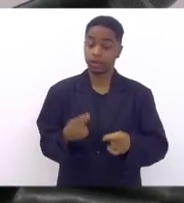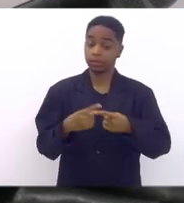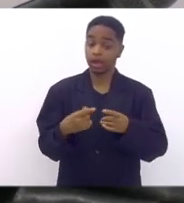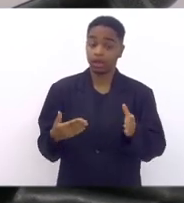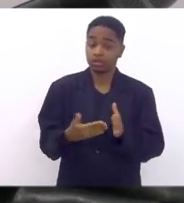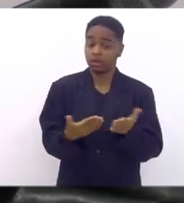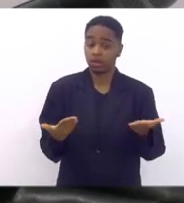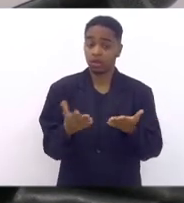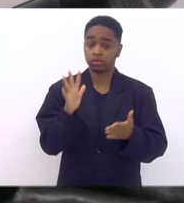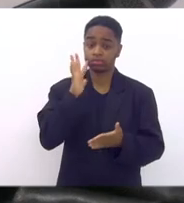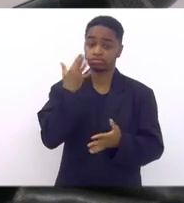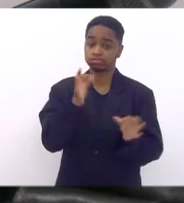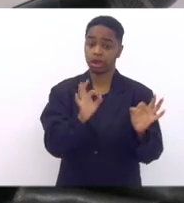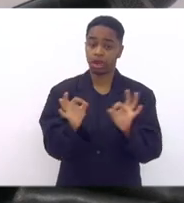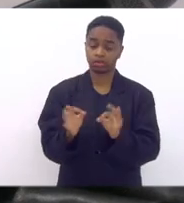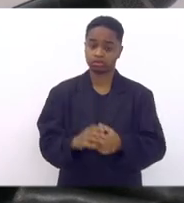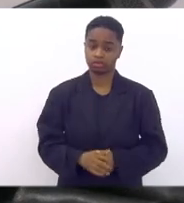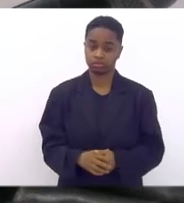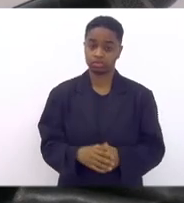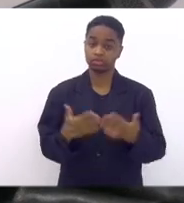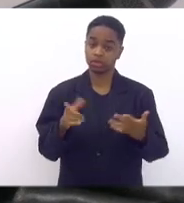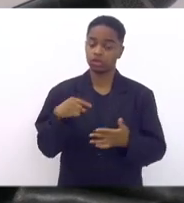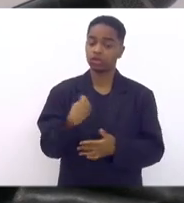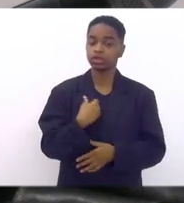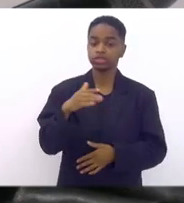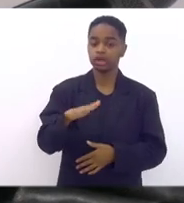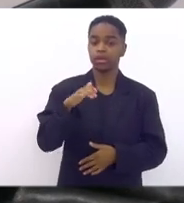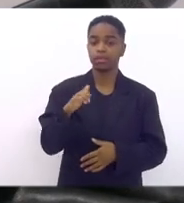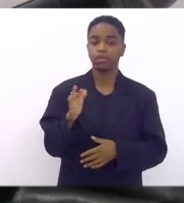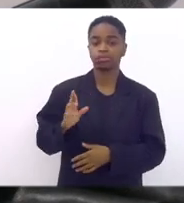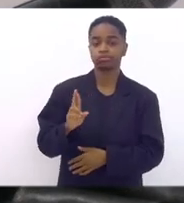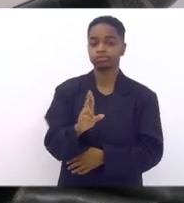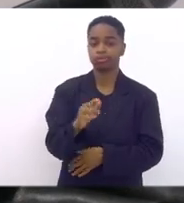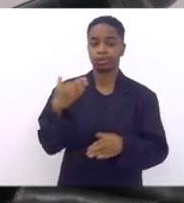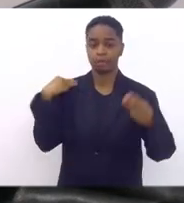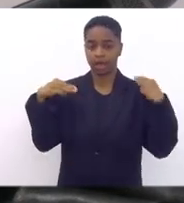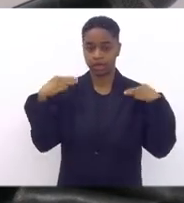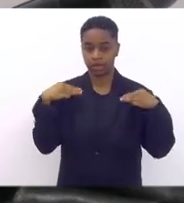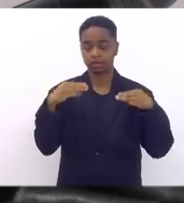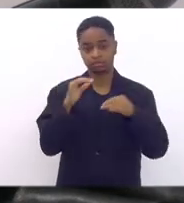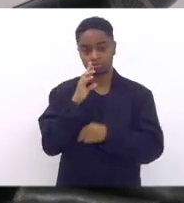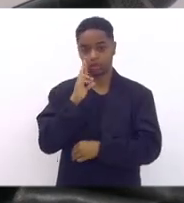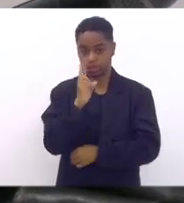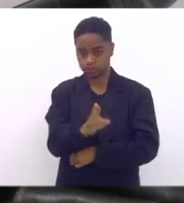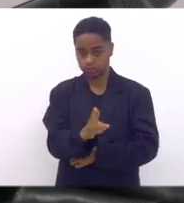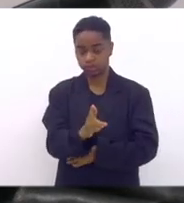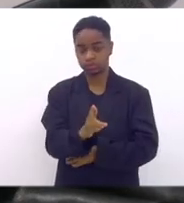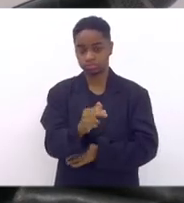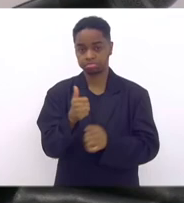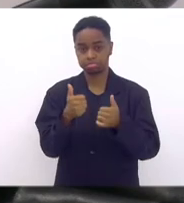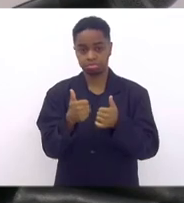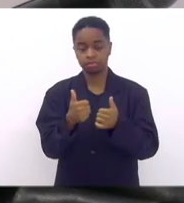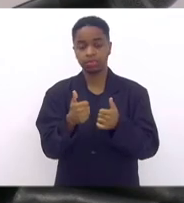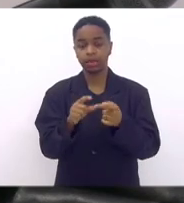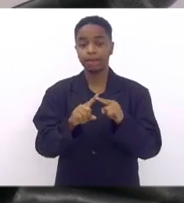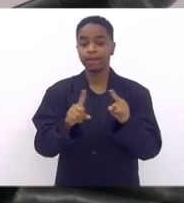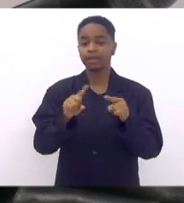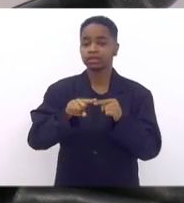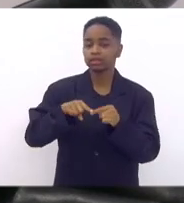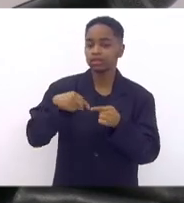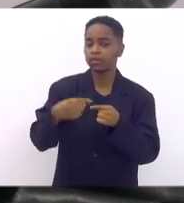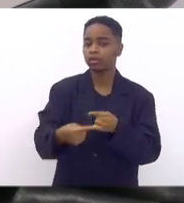providência foi tomada nós chamamos aqui a Marinha a Marinha se pronunciou e depois que a Marinha se pronunciou eu me recordo que